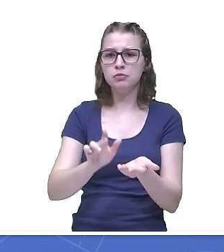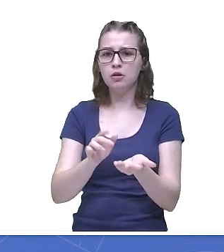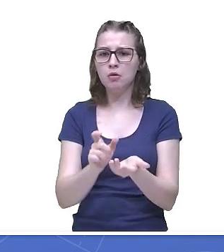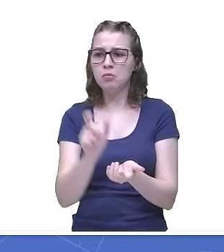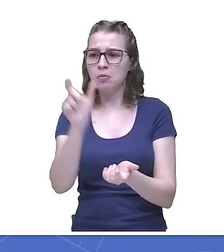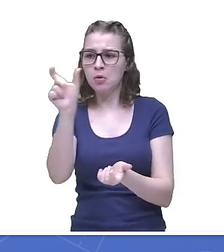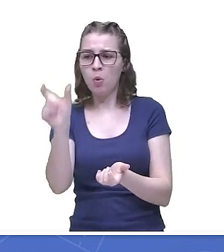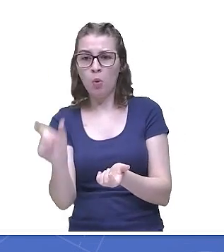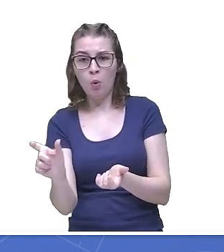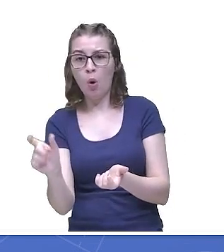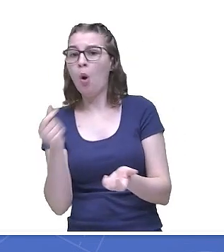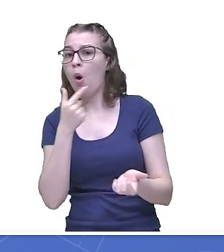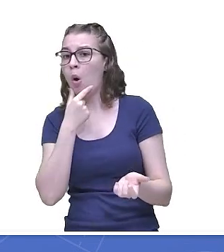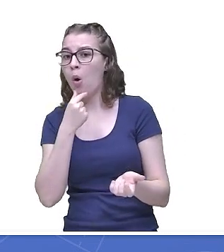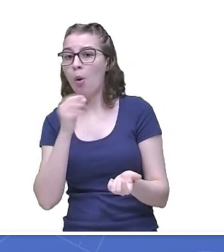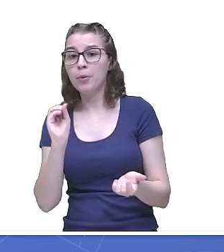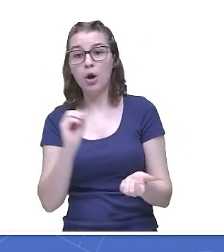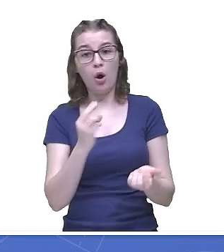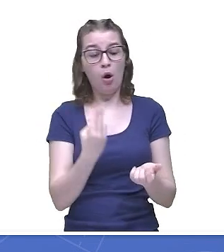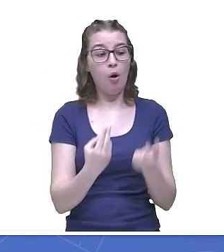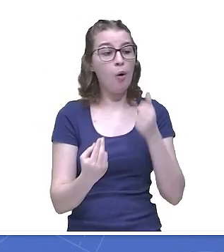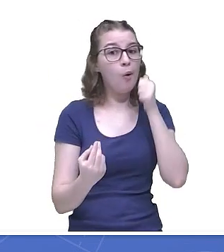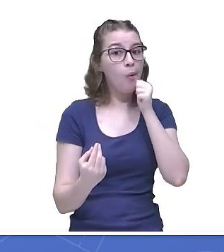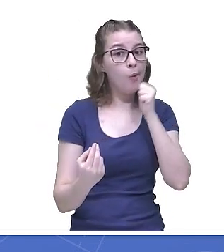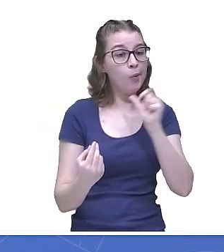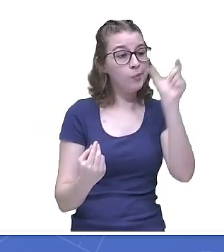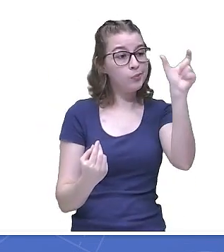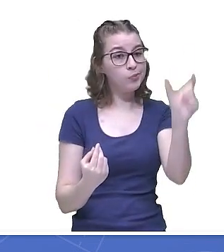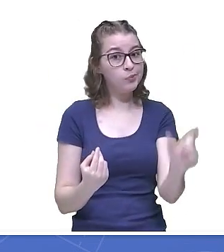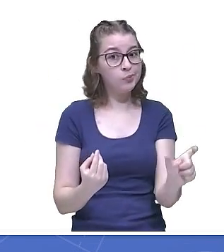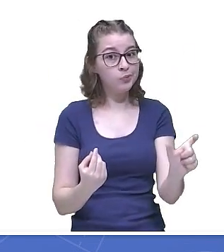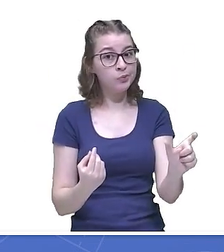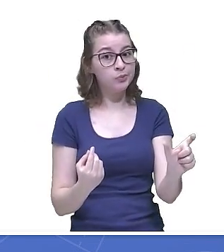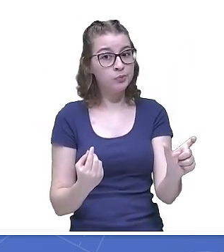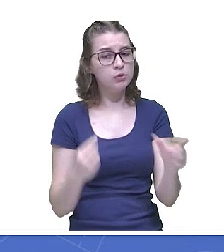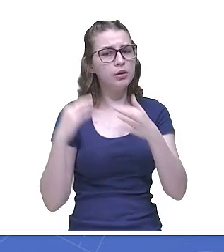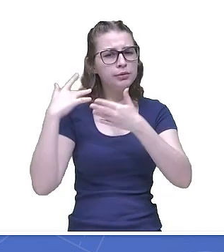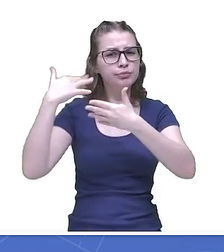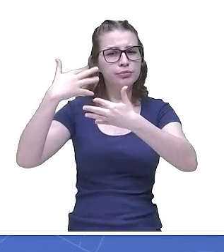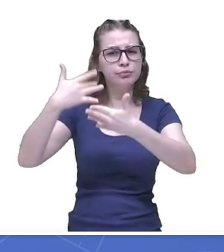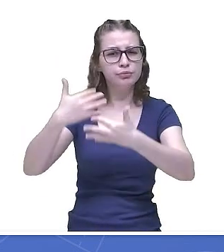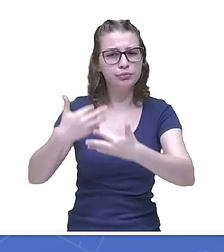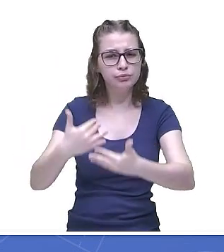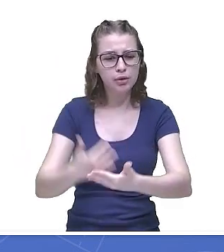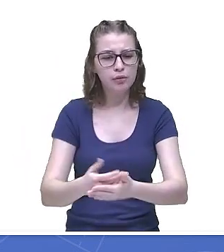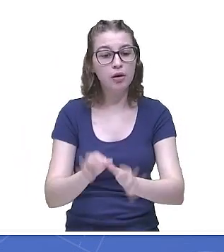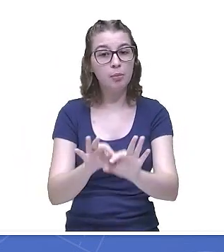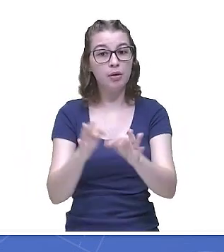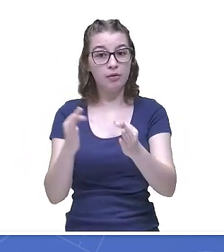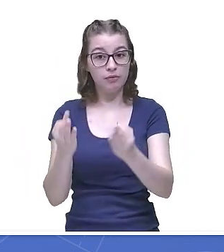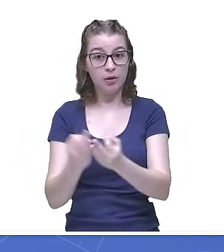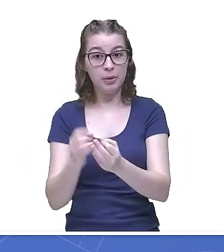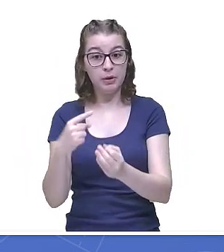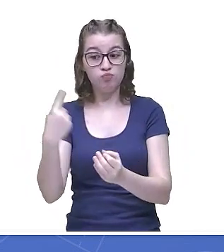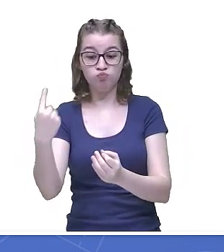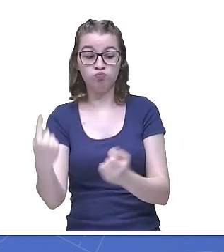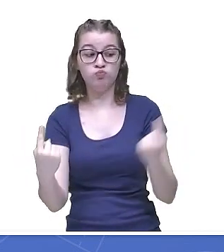qualquer dos pais e seus descendentes, né? Então, nós temos aí a família,